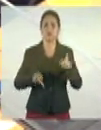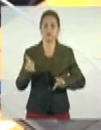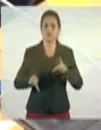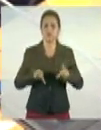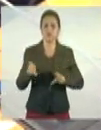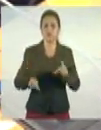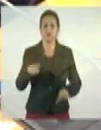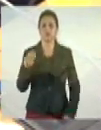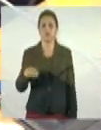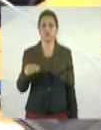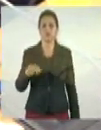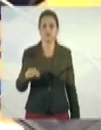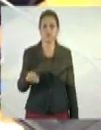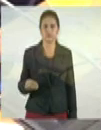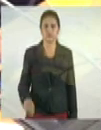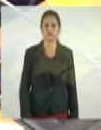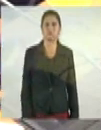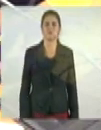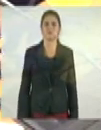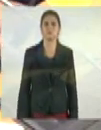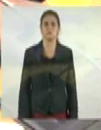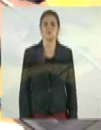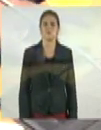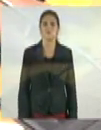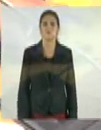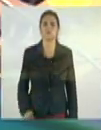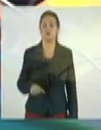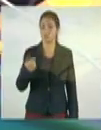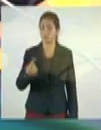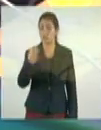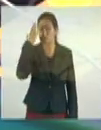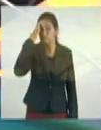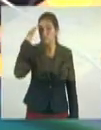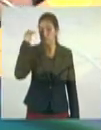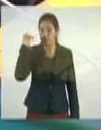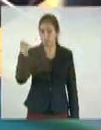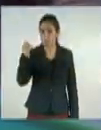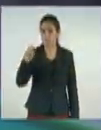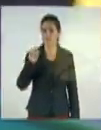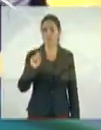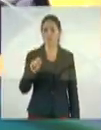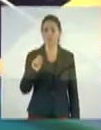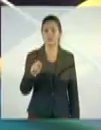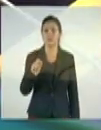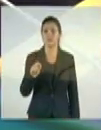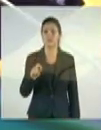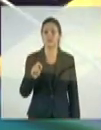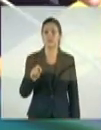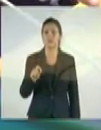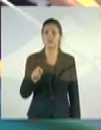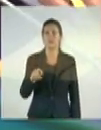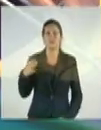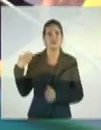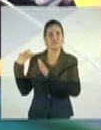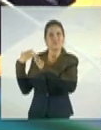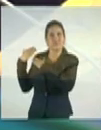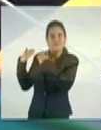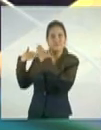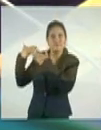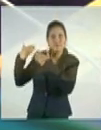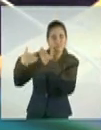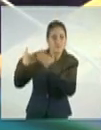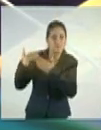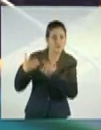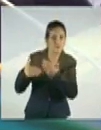Maranhão nós sabemos assim de uma forma muito clara que historicamente historicamente aí Independente de